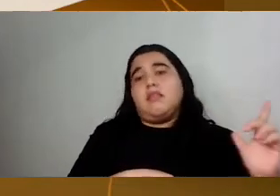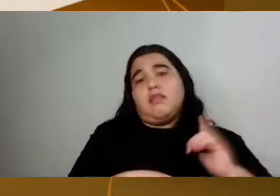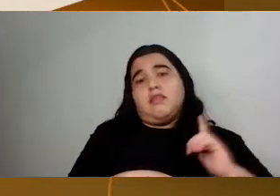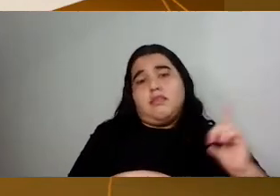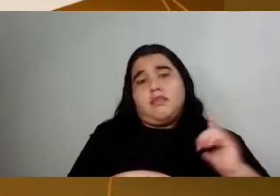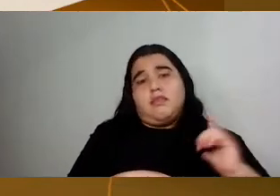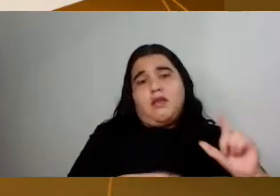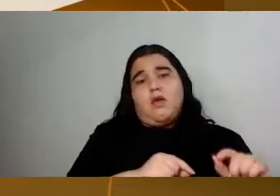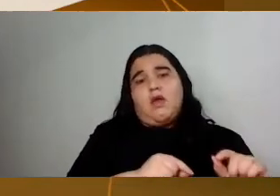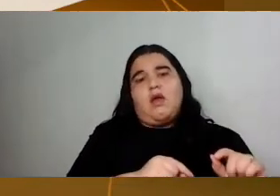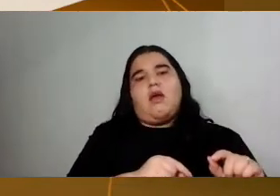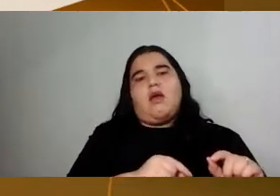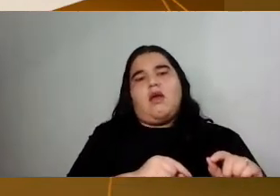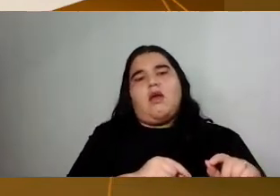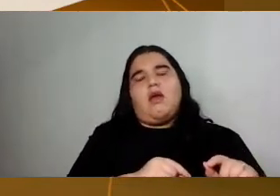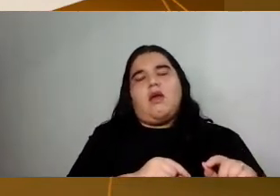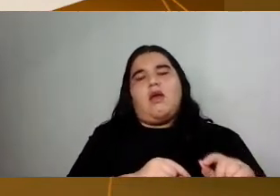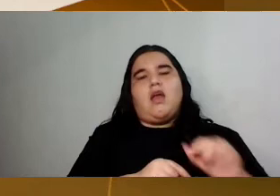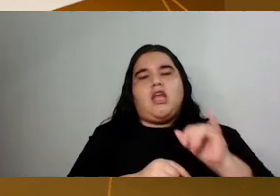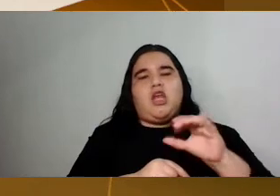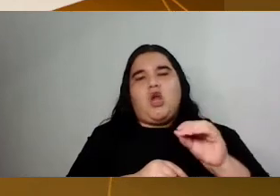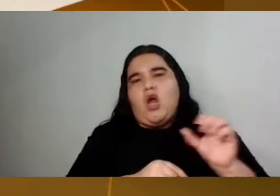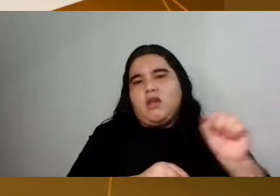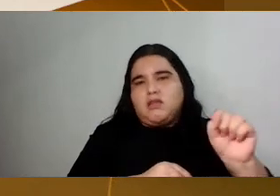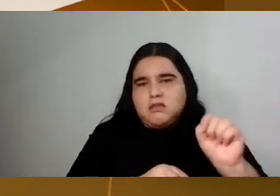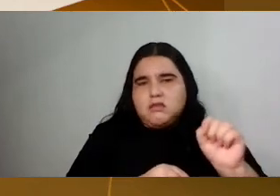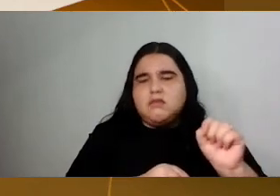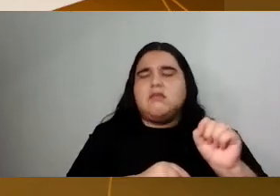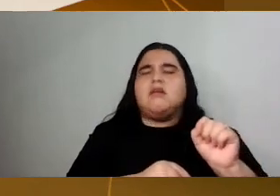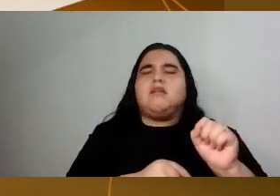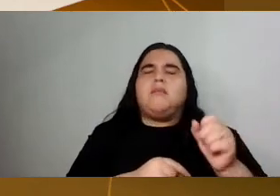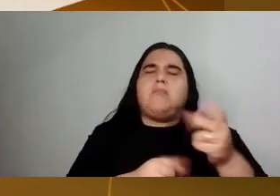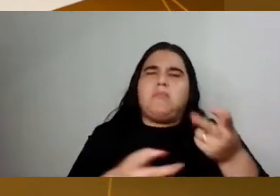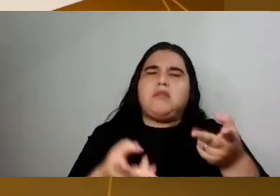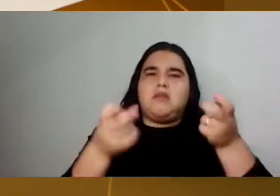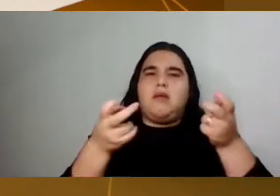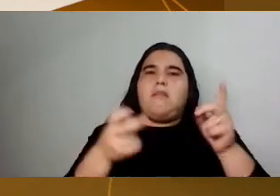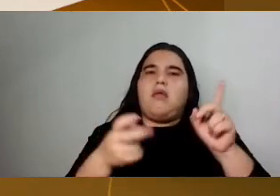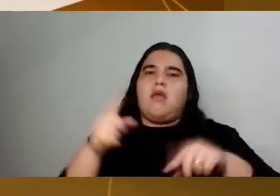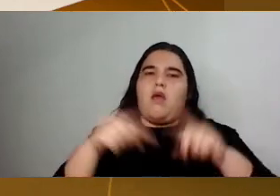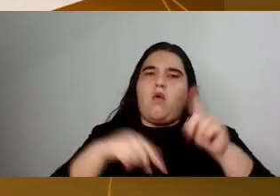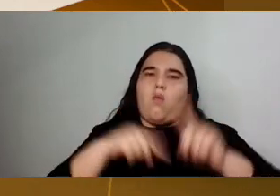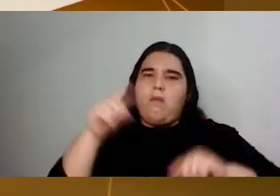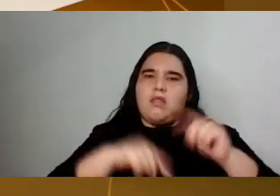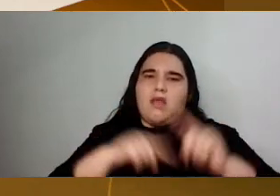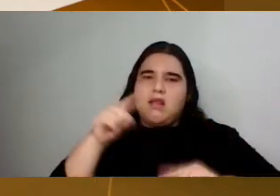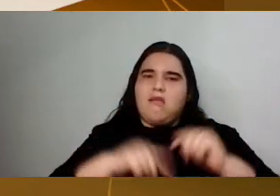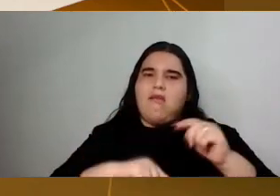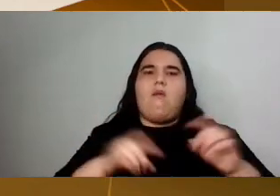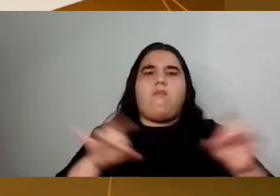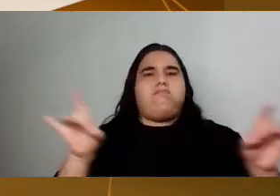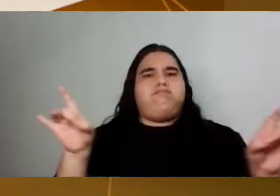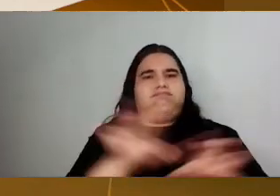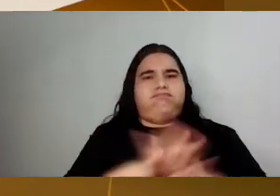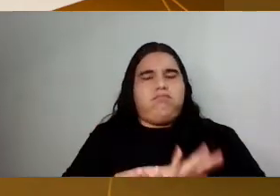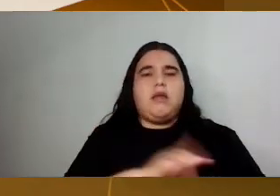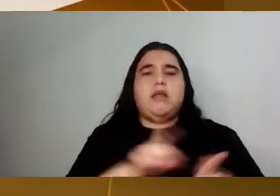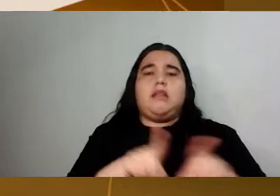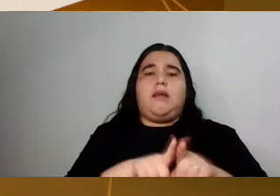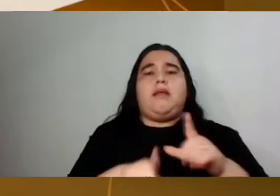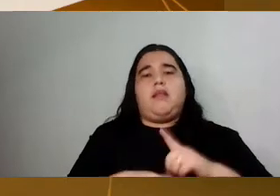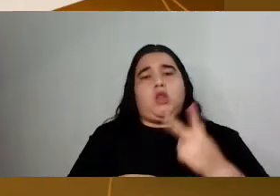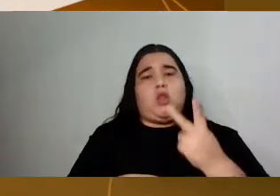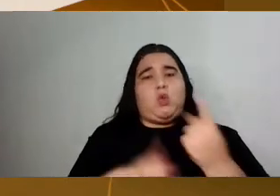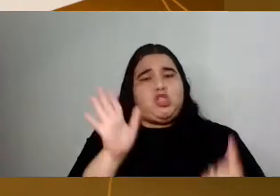o QoS. Então você vê que ele é bem compacto. E é um modem celular, né, com dual chip. Nesse